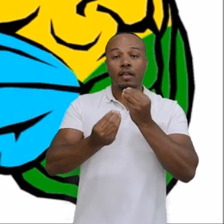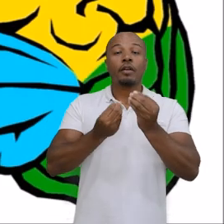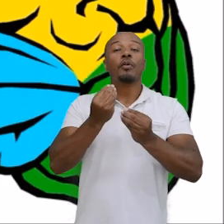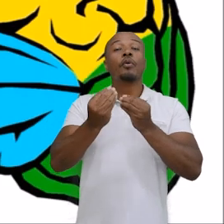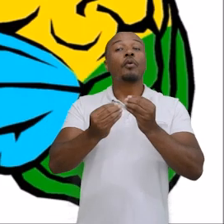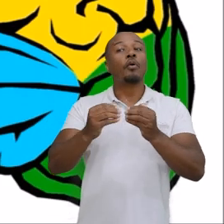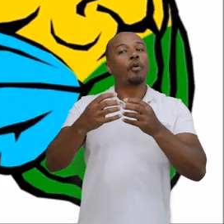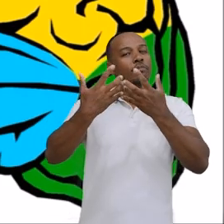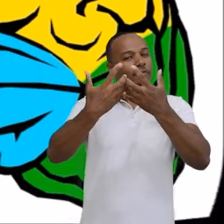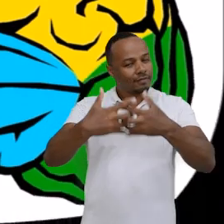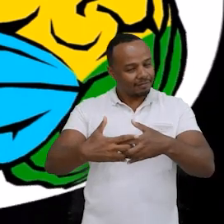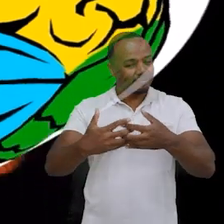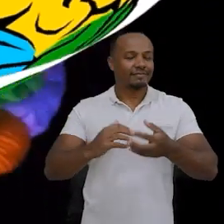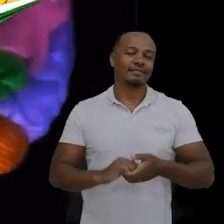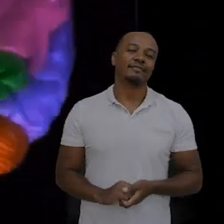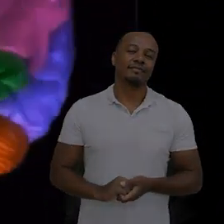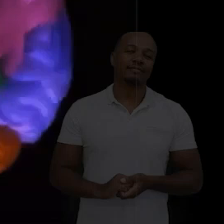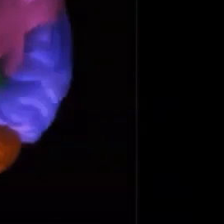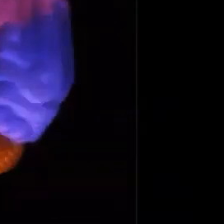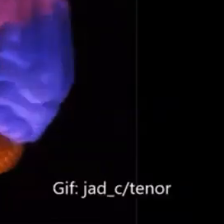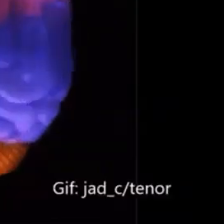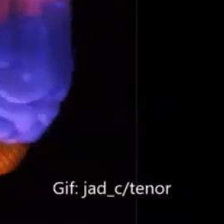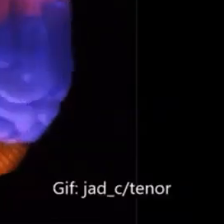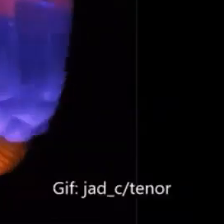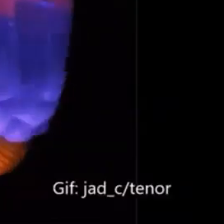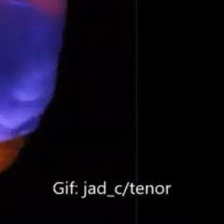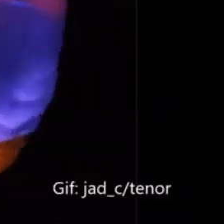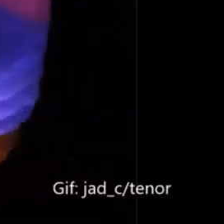seu funcionamento.